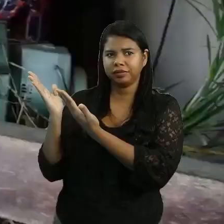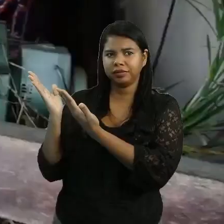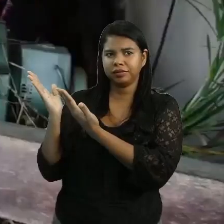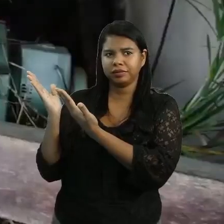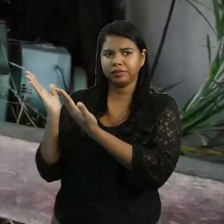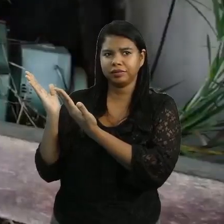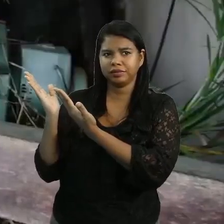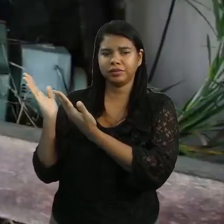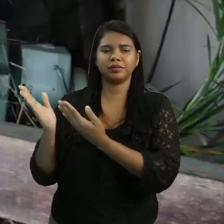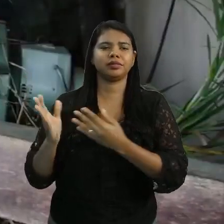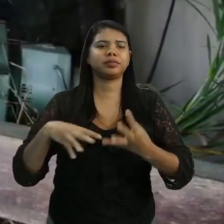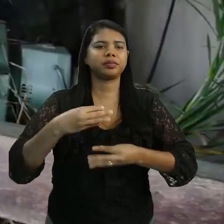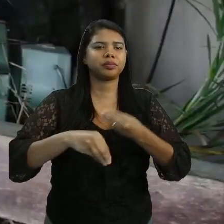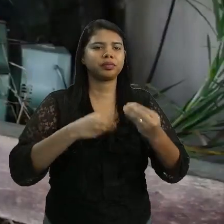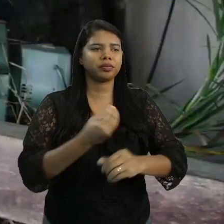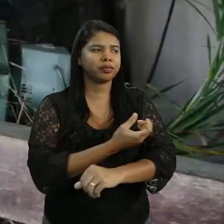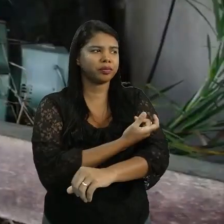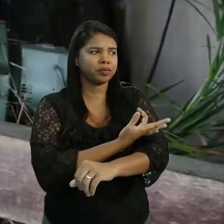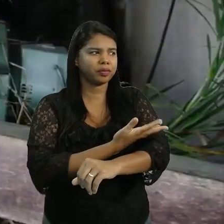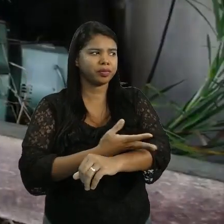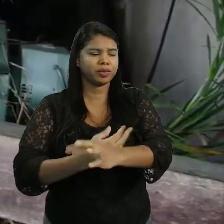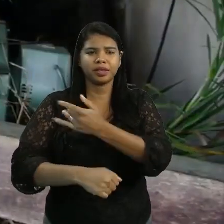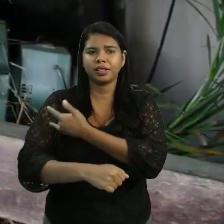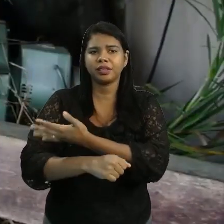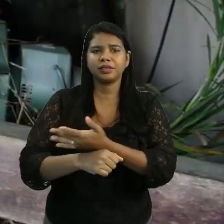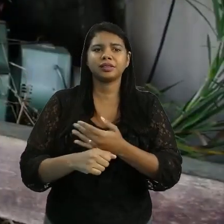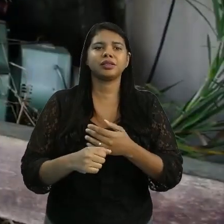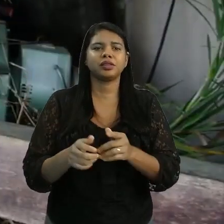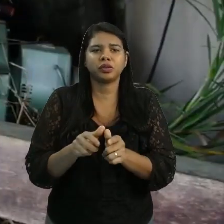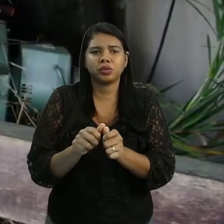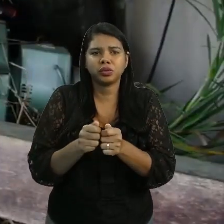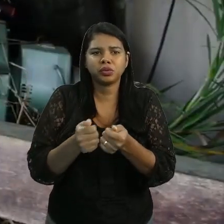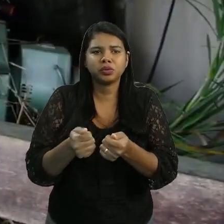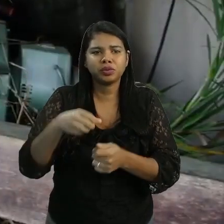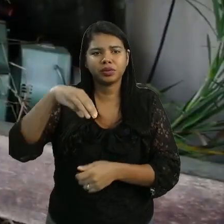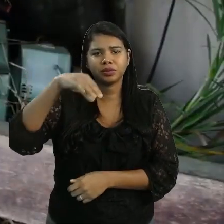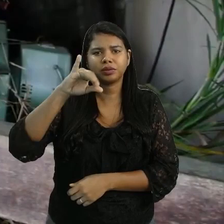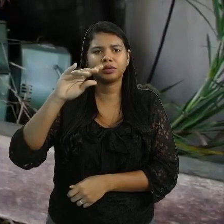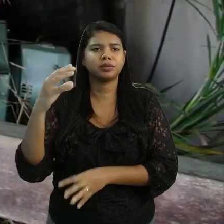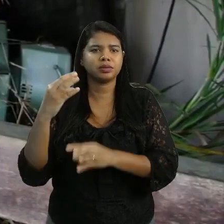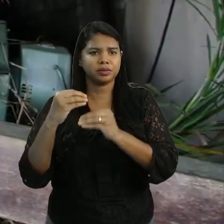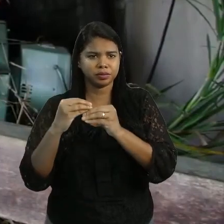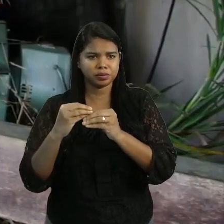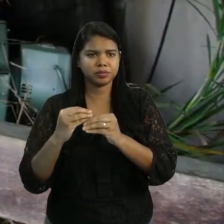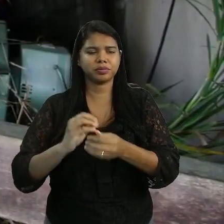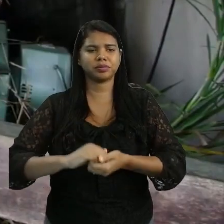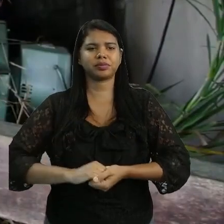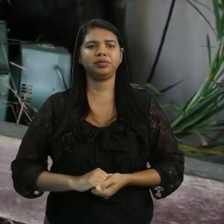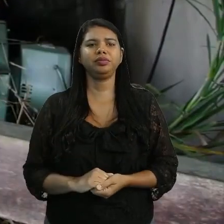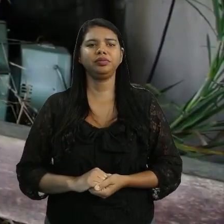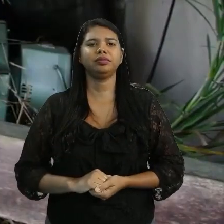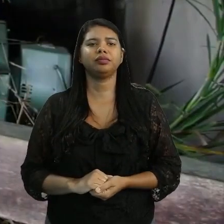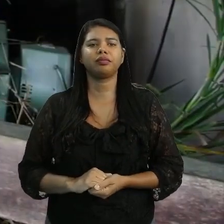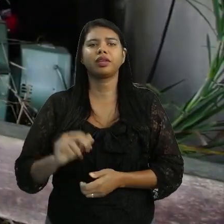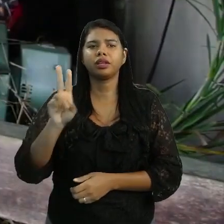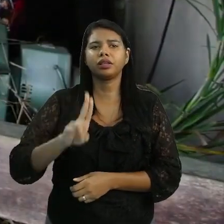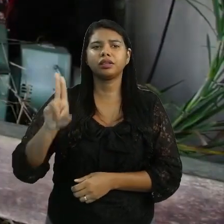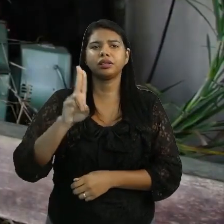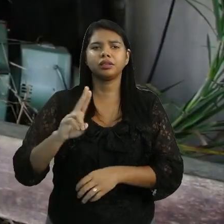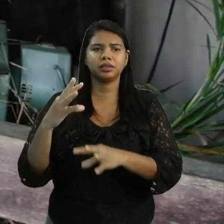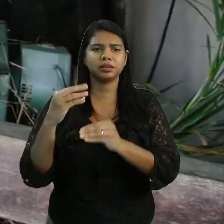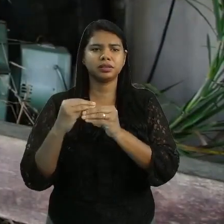aí todo o gado se alimenta aqui. E o interessante é que eles reaproveitam o capim da própria comunidade